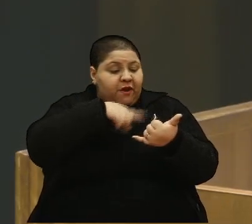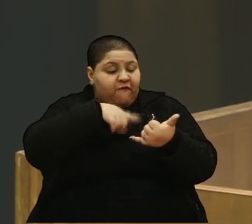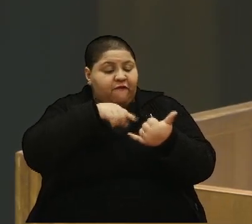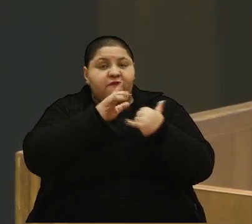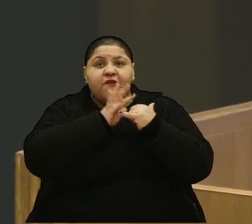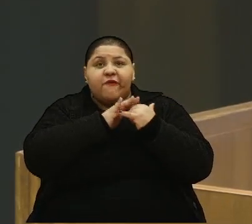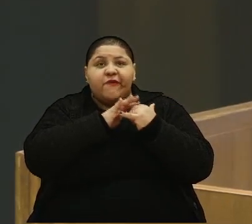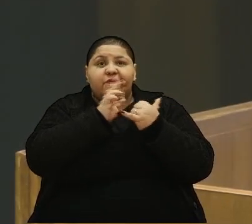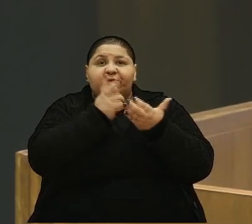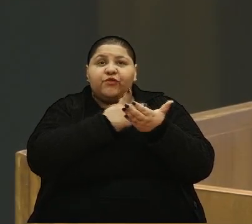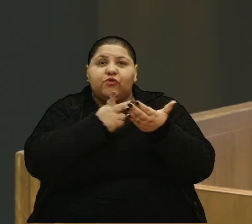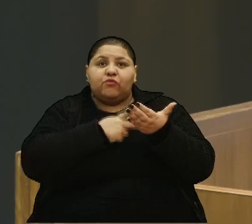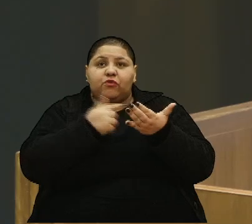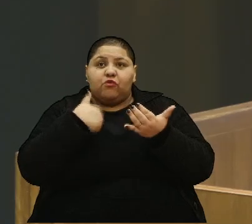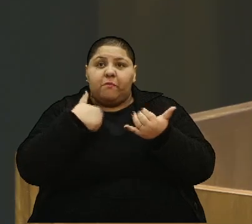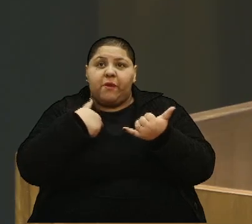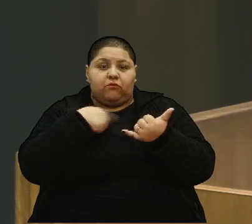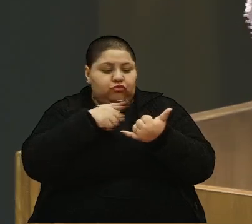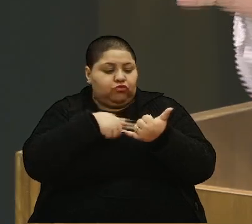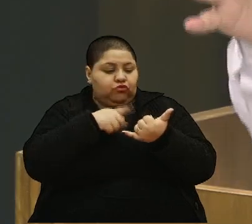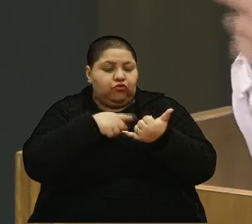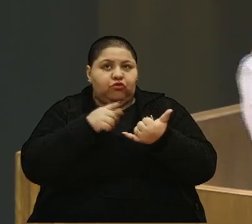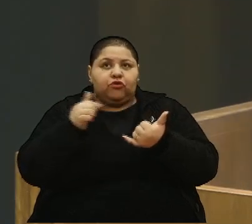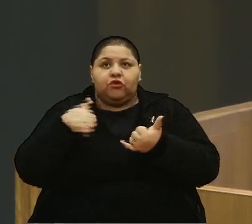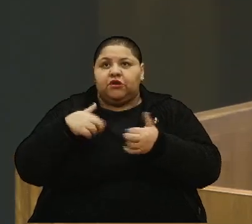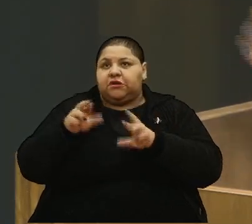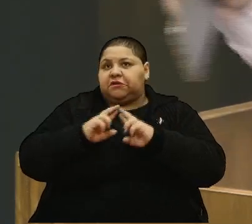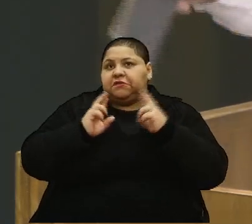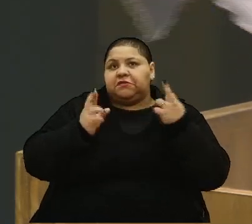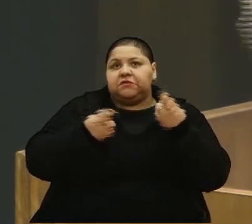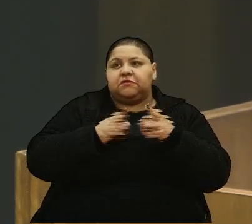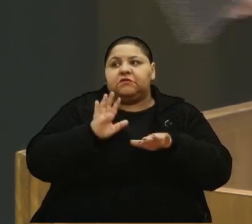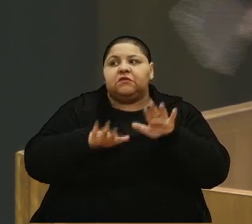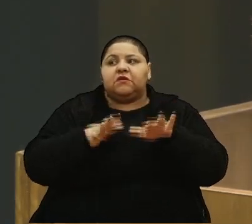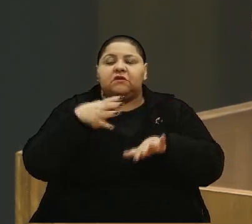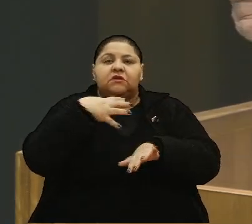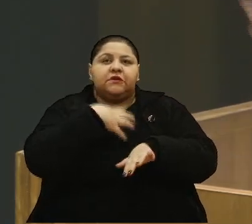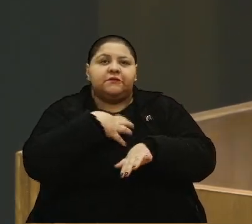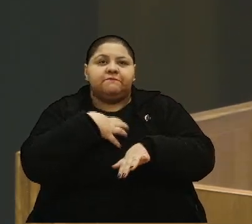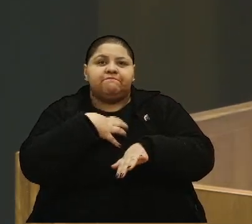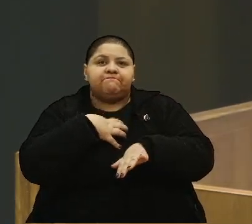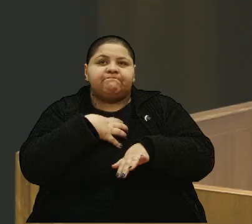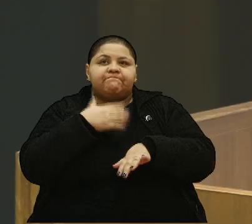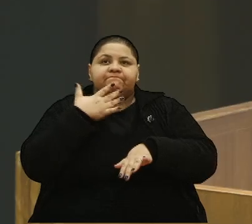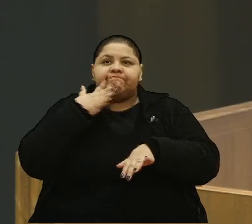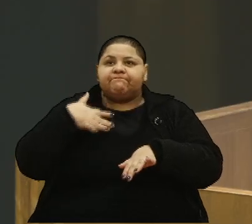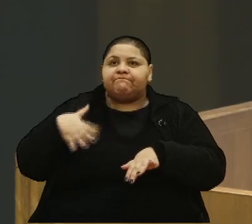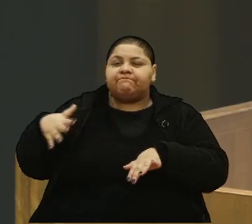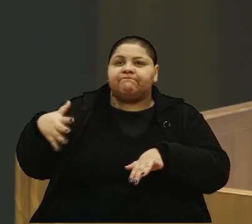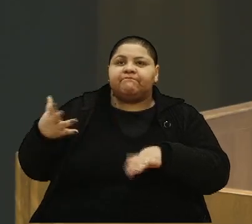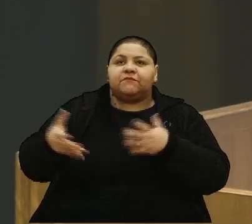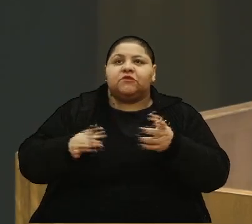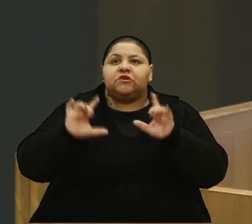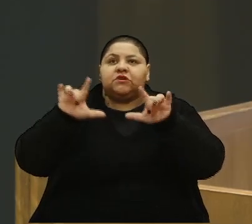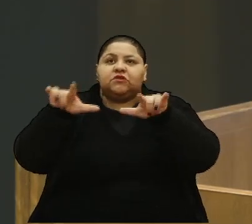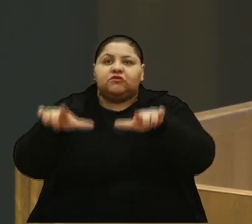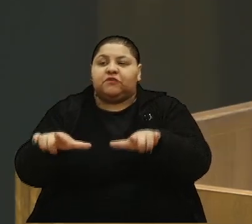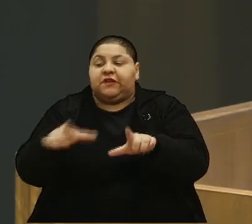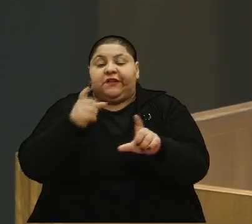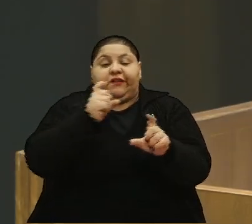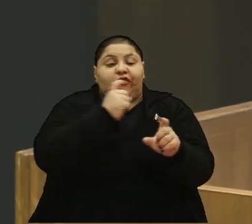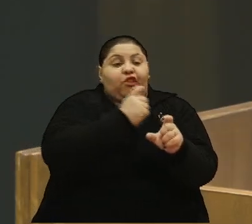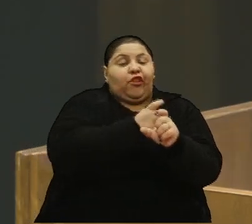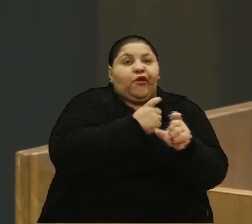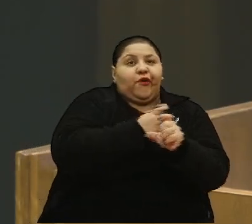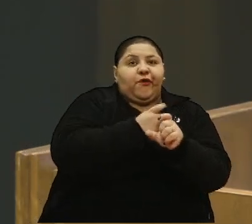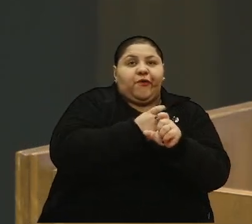ver os desenhinhos aqui no YouTube. A gente que está em reunião, né, às vezes é uma forma da criança estar num espaço chato, que